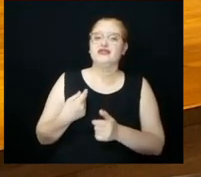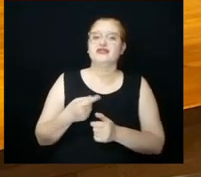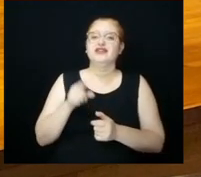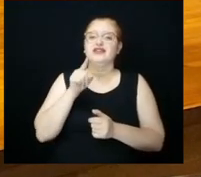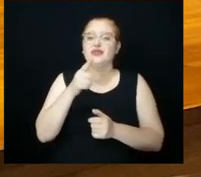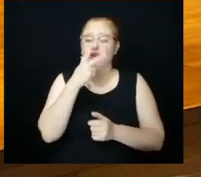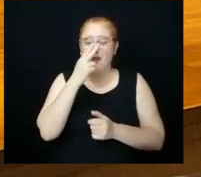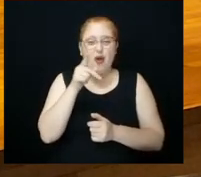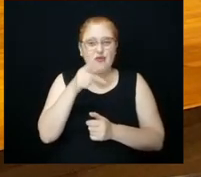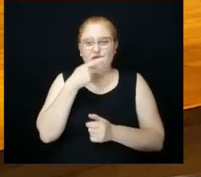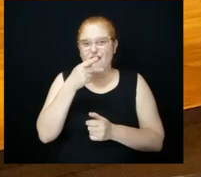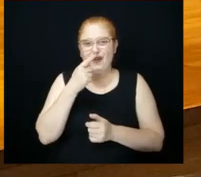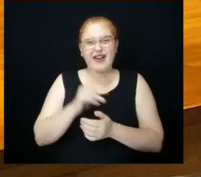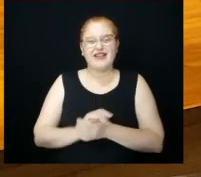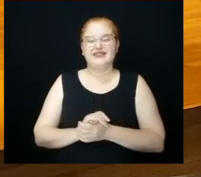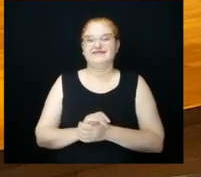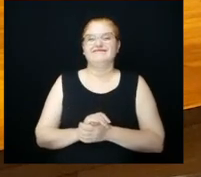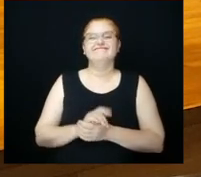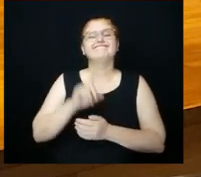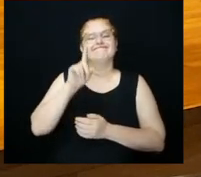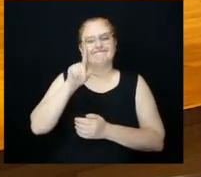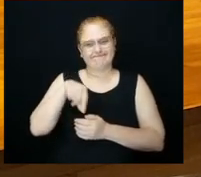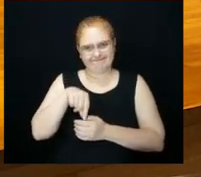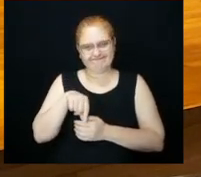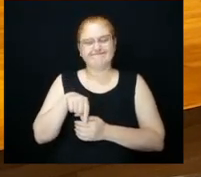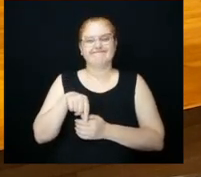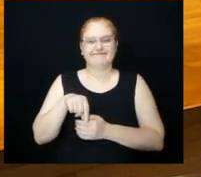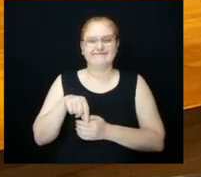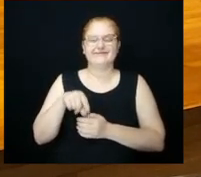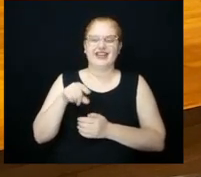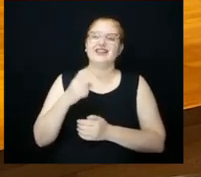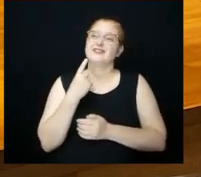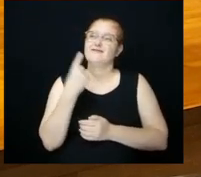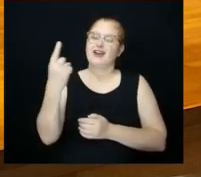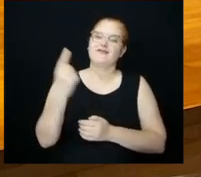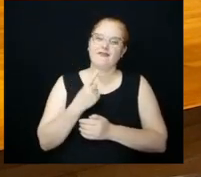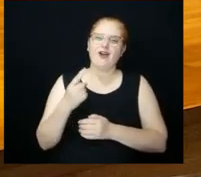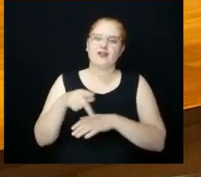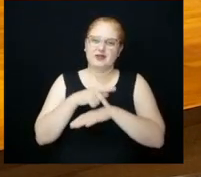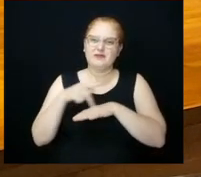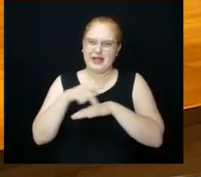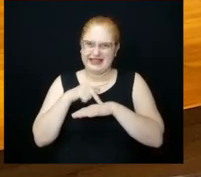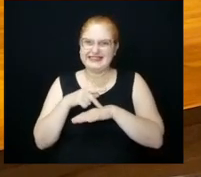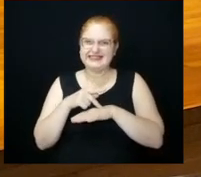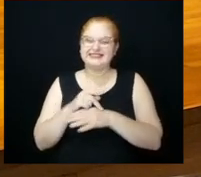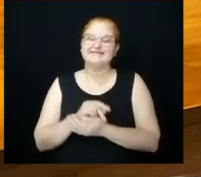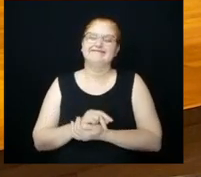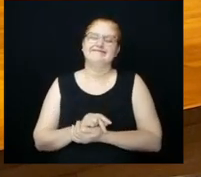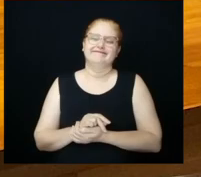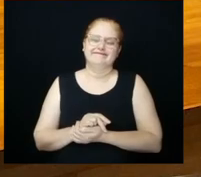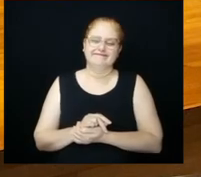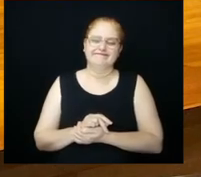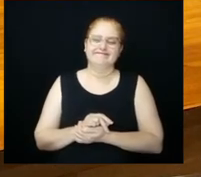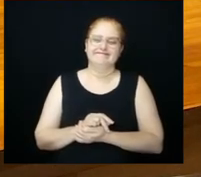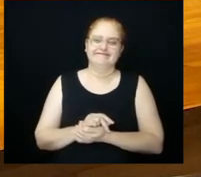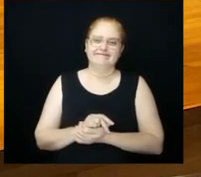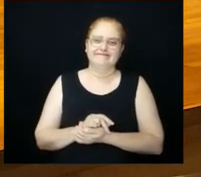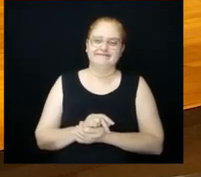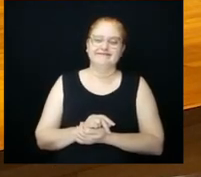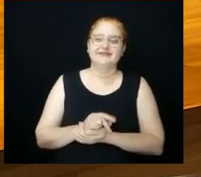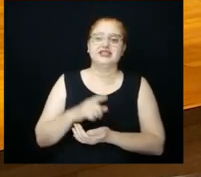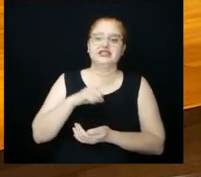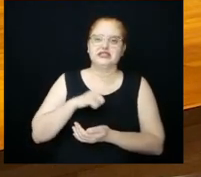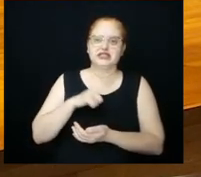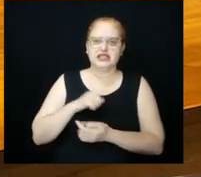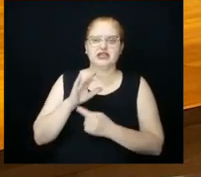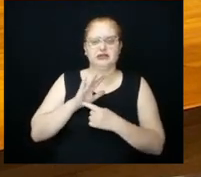está falando. Esse trânsito. Esse trânsito, né? E isso aparece muito